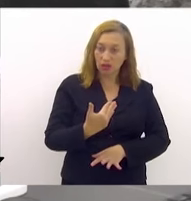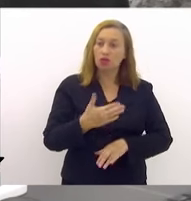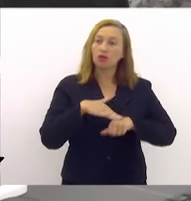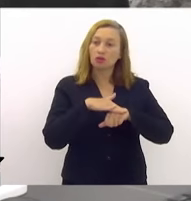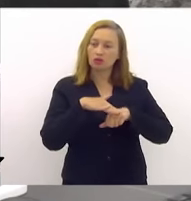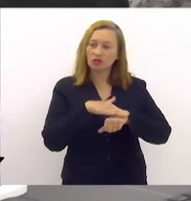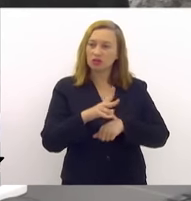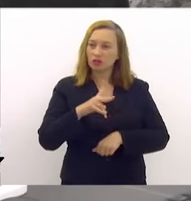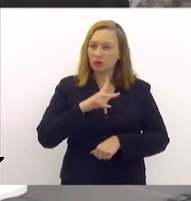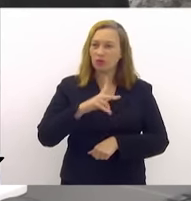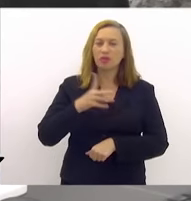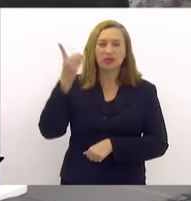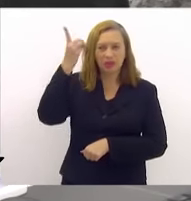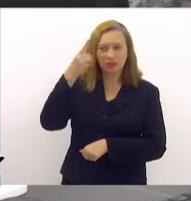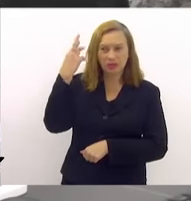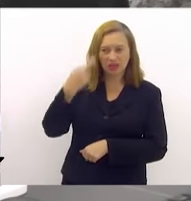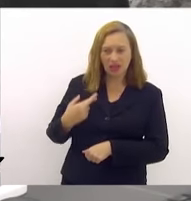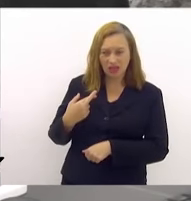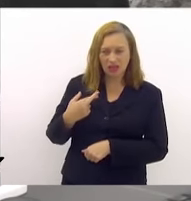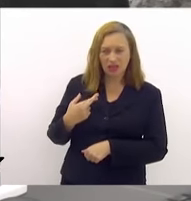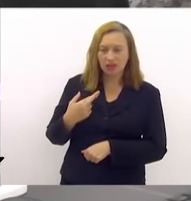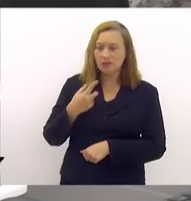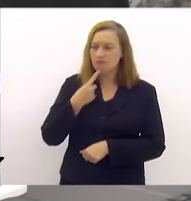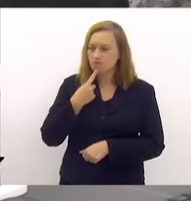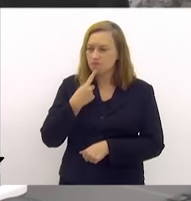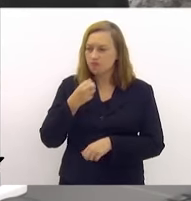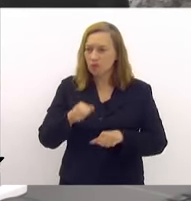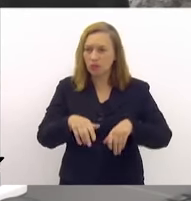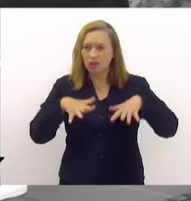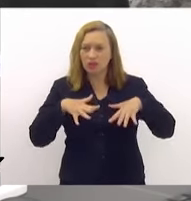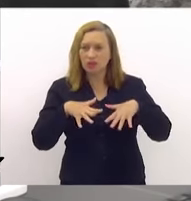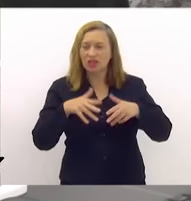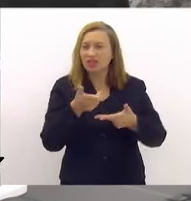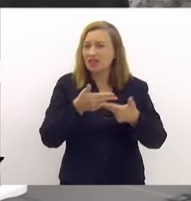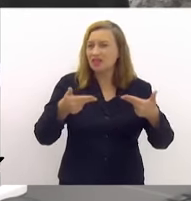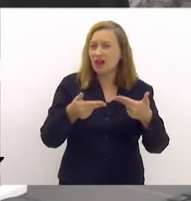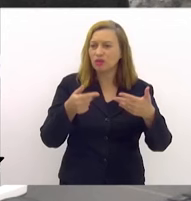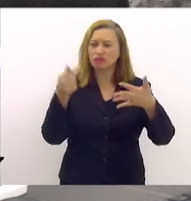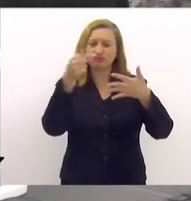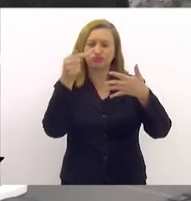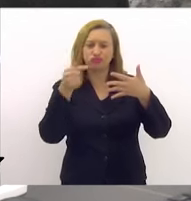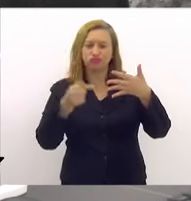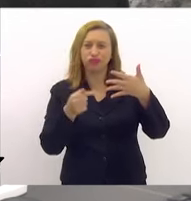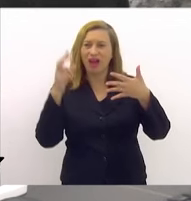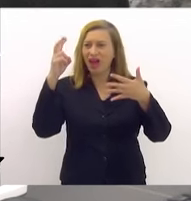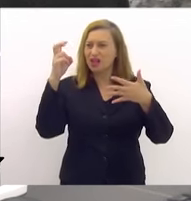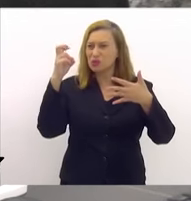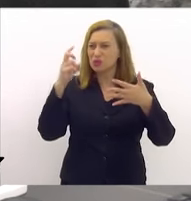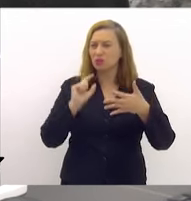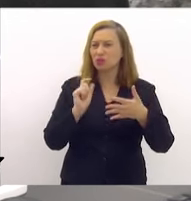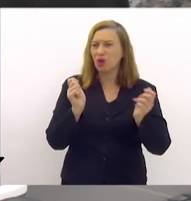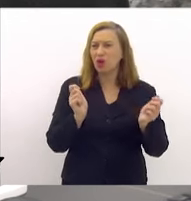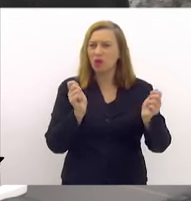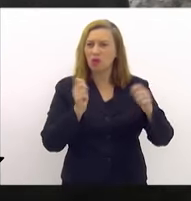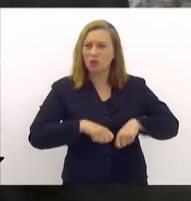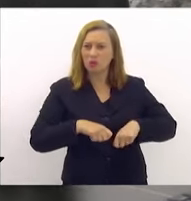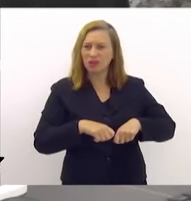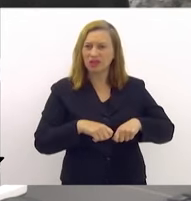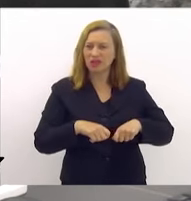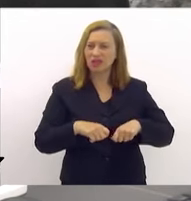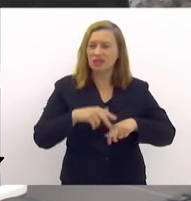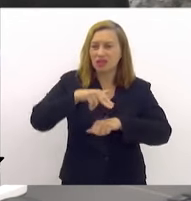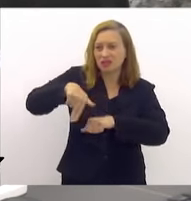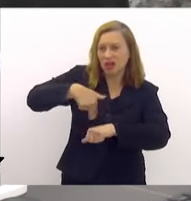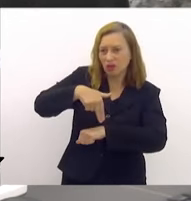conversei com a própria deputada Renata na sessão, porque ele tem uma série de questões ali que envolvem a competência privativa da União para